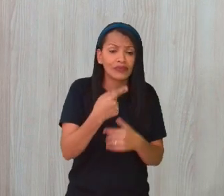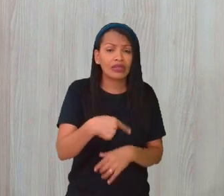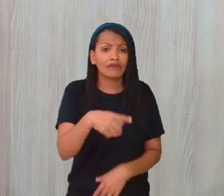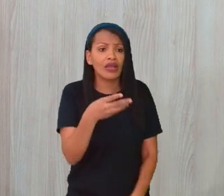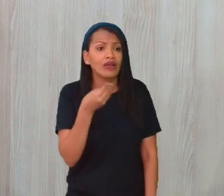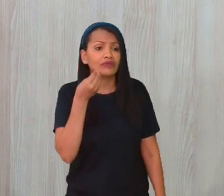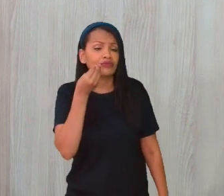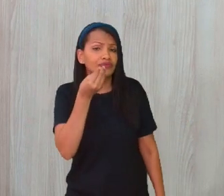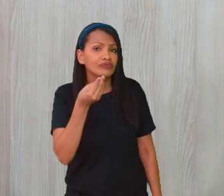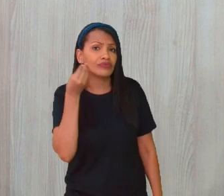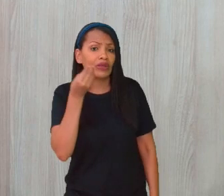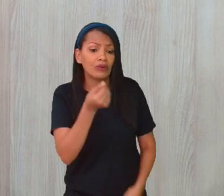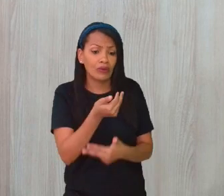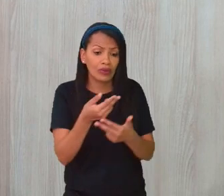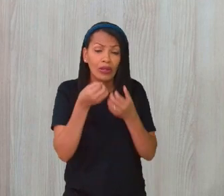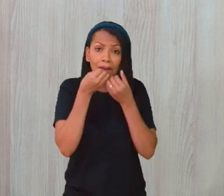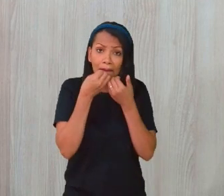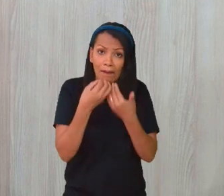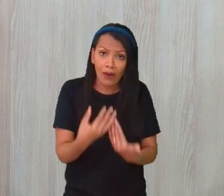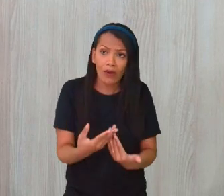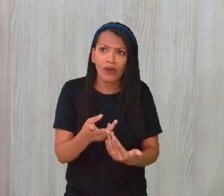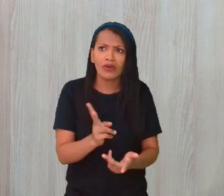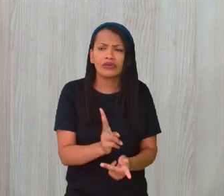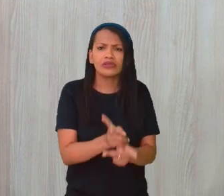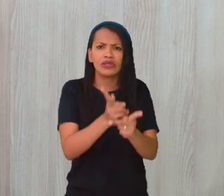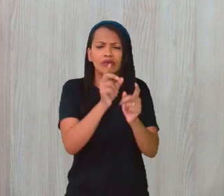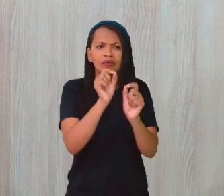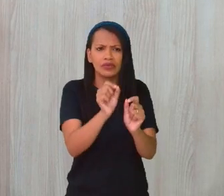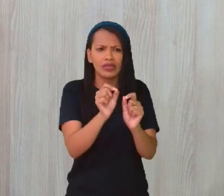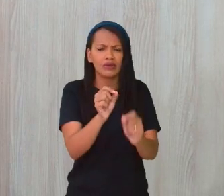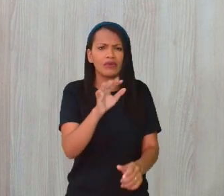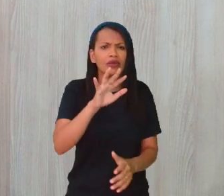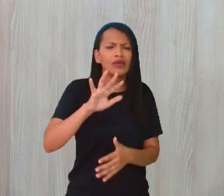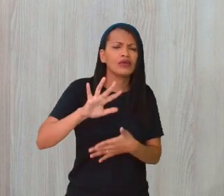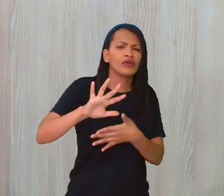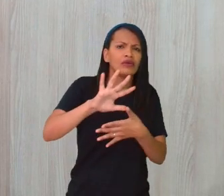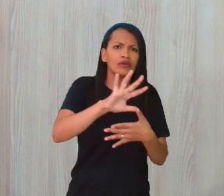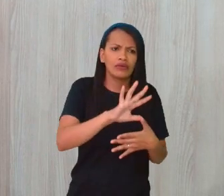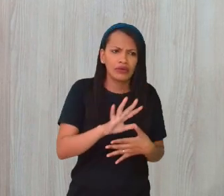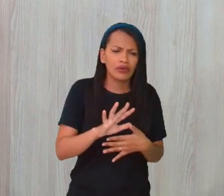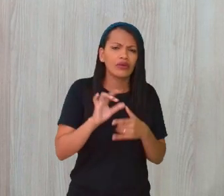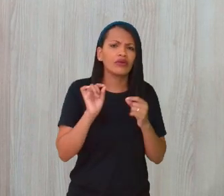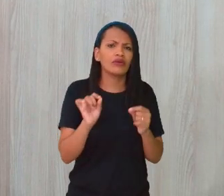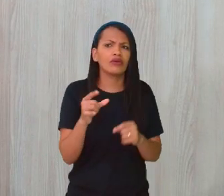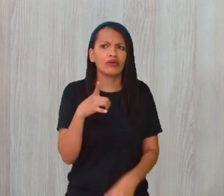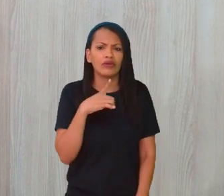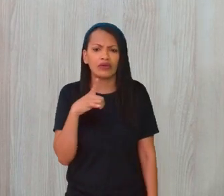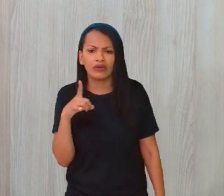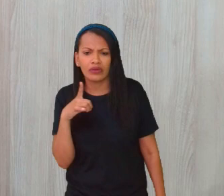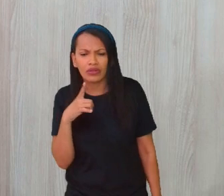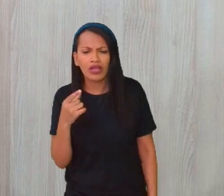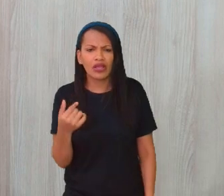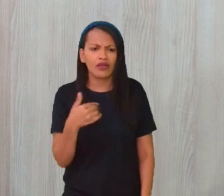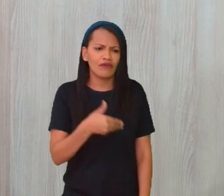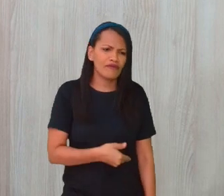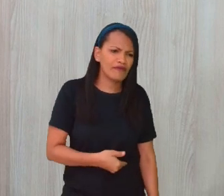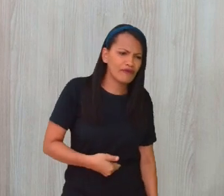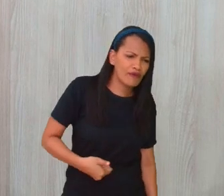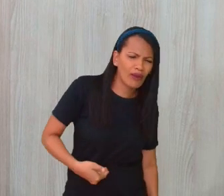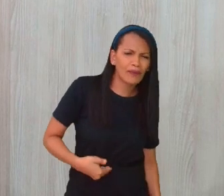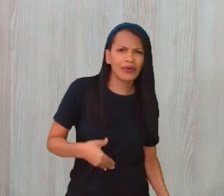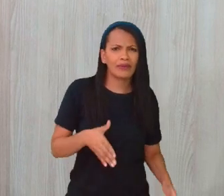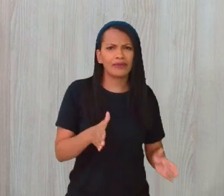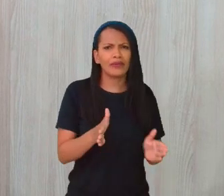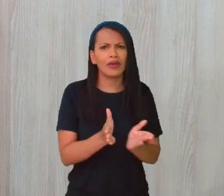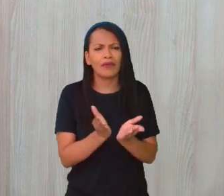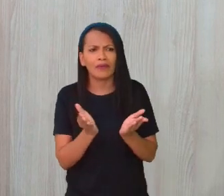desfrutar, coisas boas, né? Sempre quando a gente falava do continente africano, sempre vinha aquela imagem de fome, pobreza,